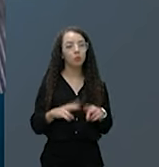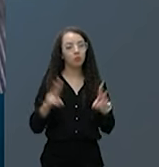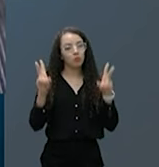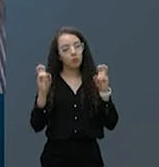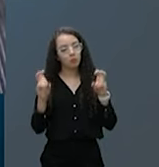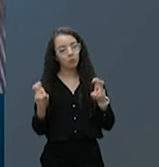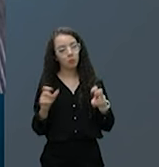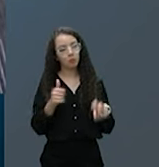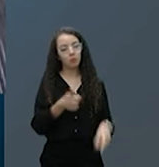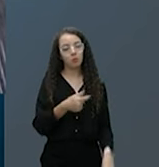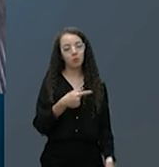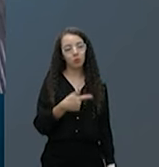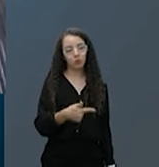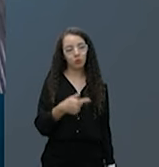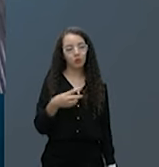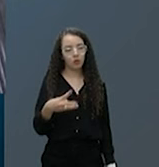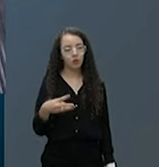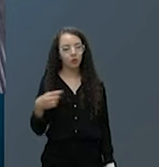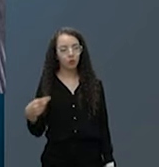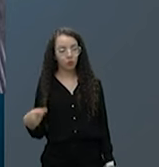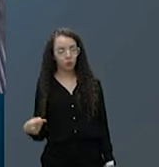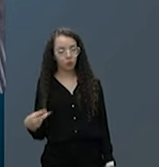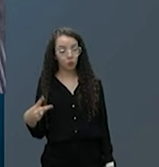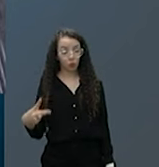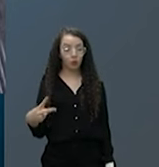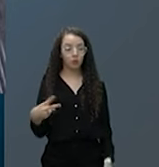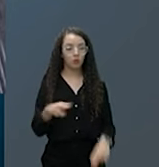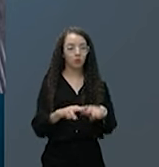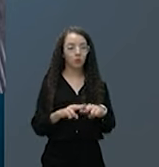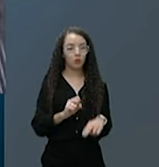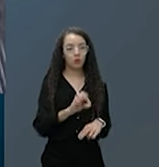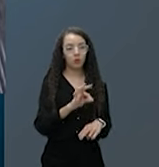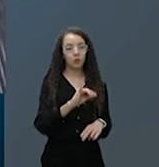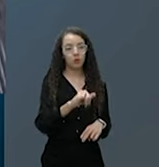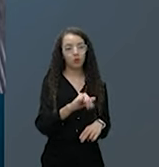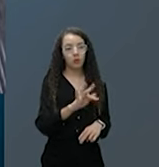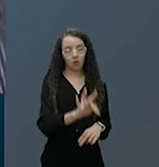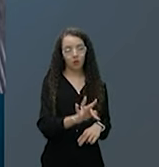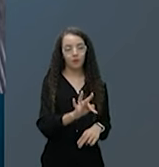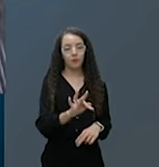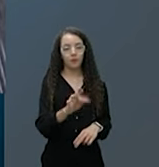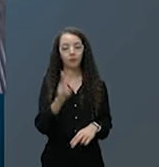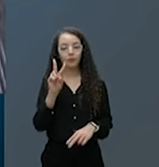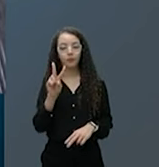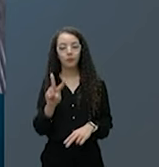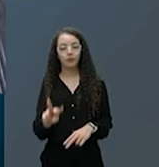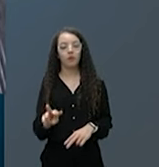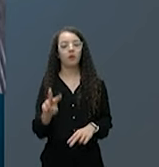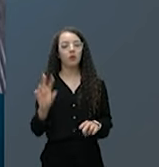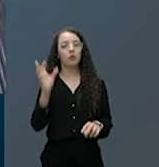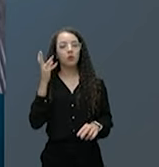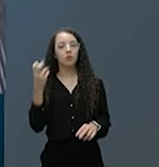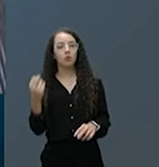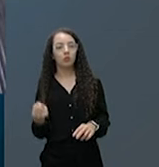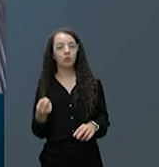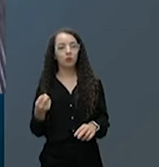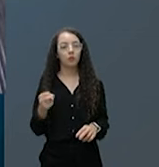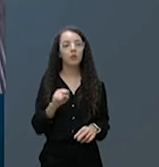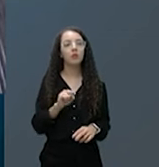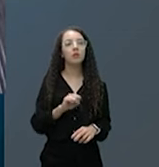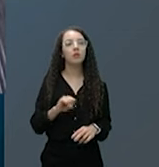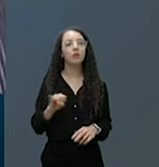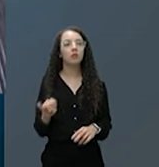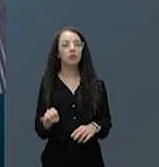irá definir se a possibilidade de inclusão no polo passivo da lide na fase de execução trabalhista de